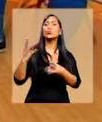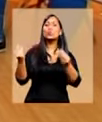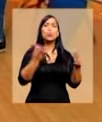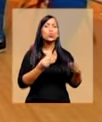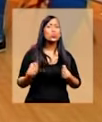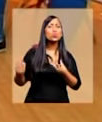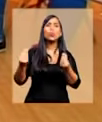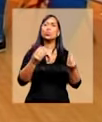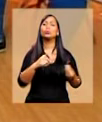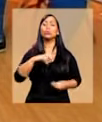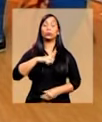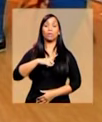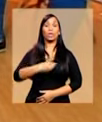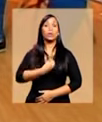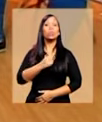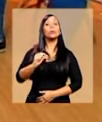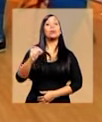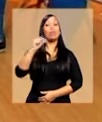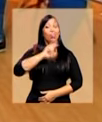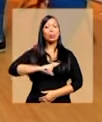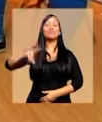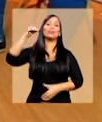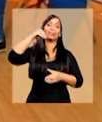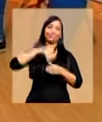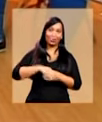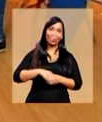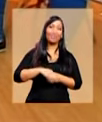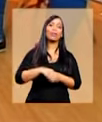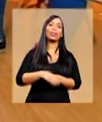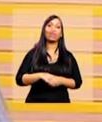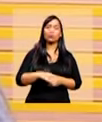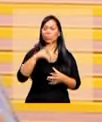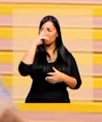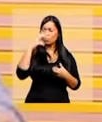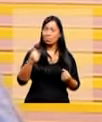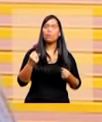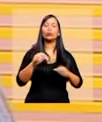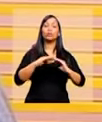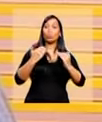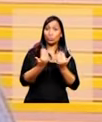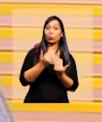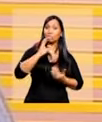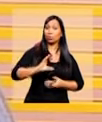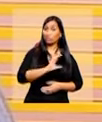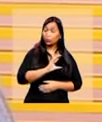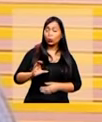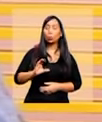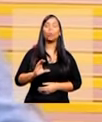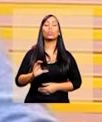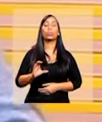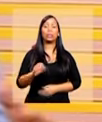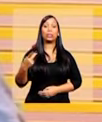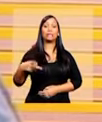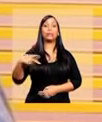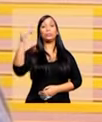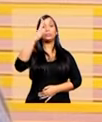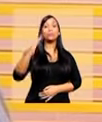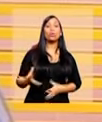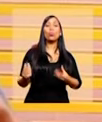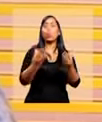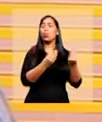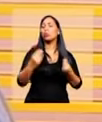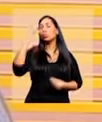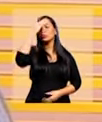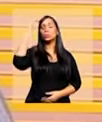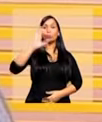é um país tem uma presença muito religiosa, ele tem uma presença muito forte da comunidade católica, talvez um dos países do mundo com a